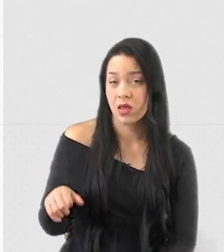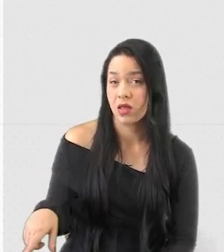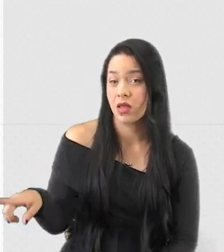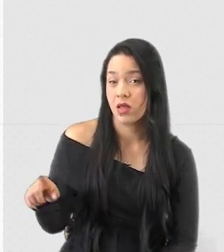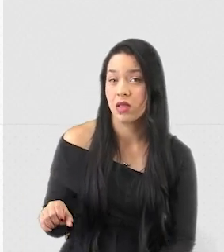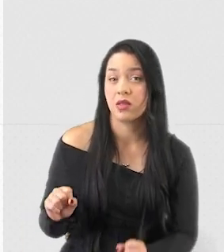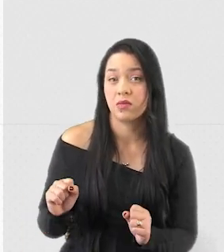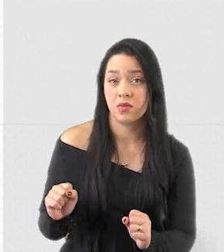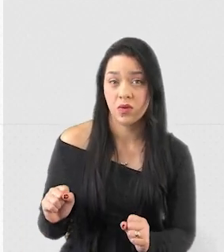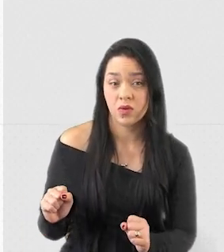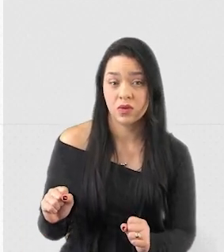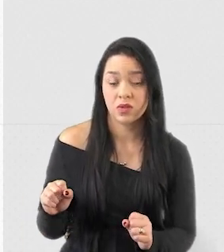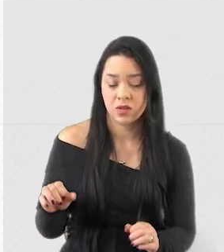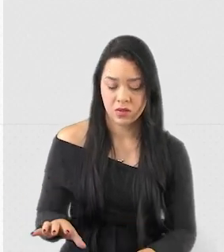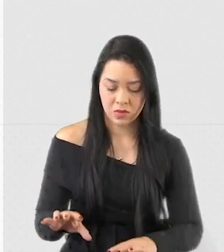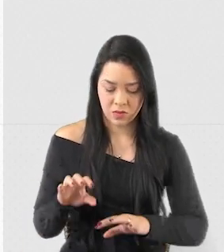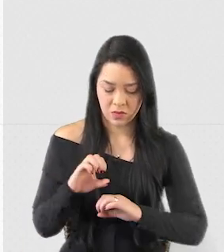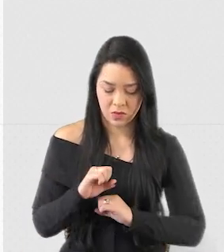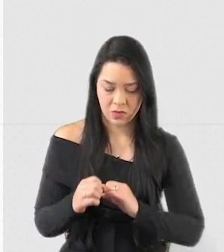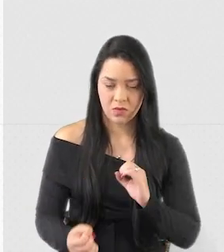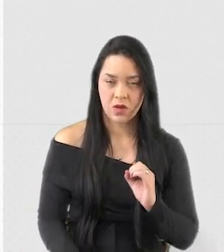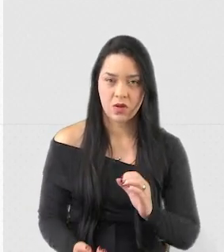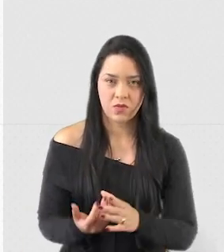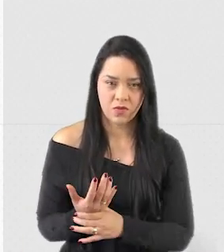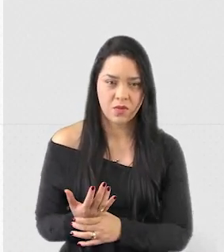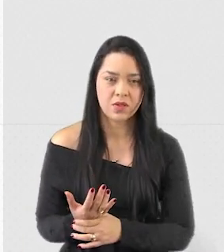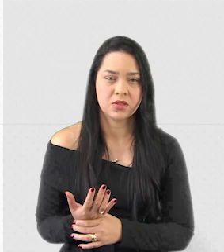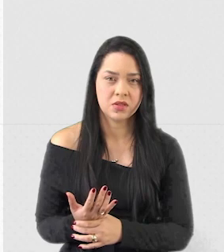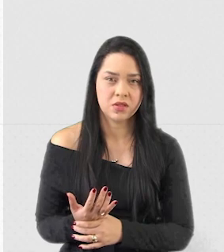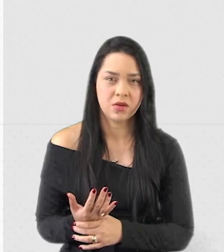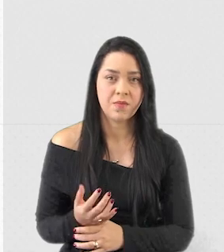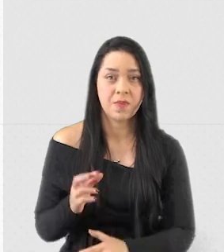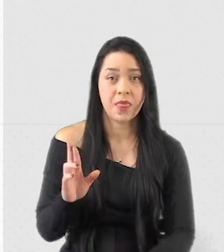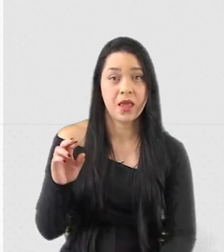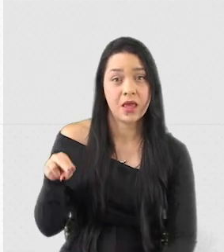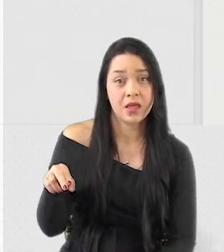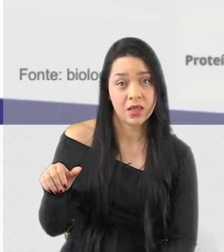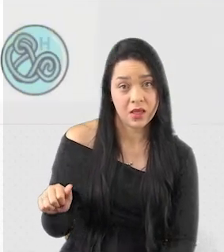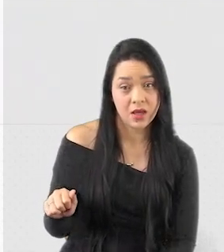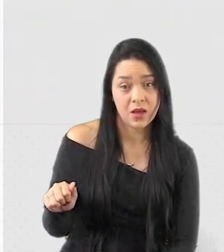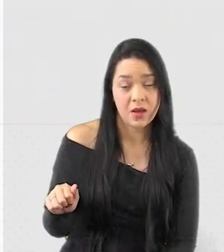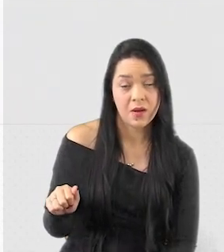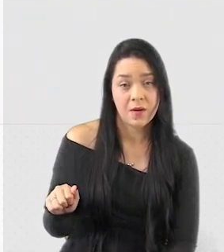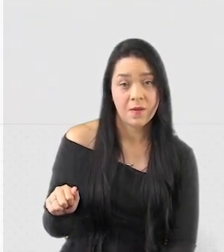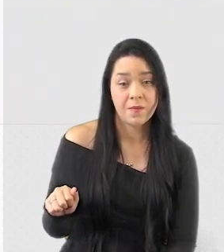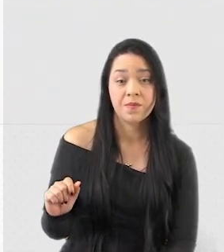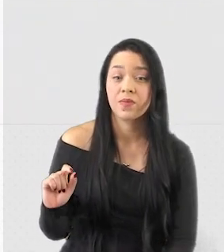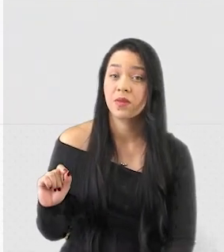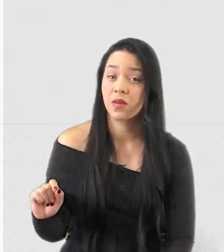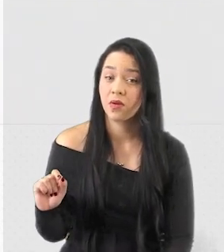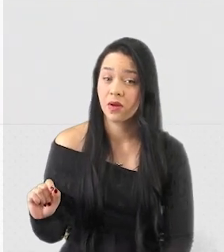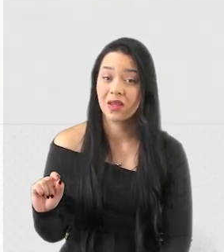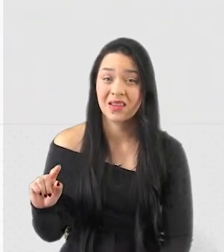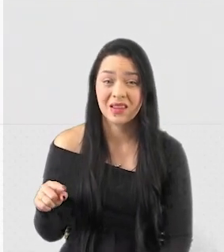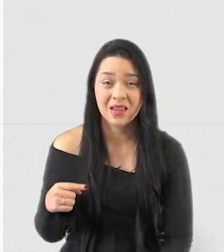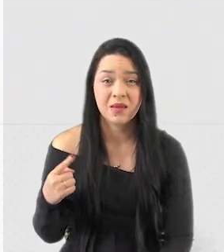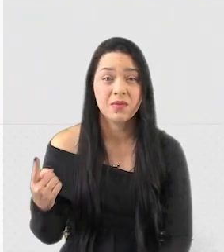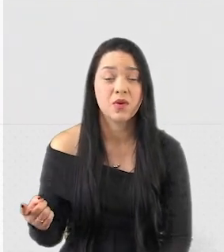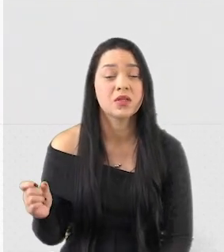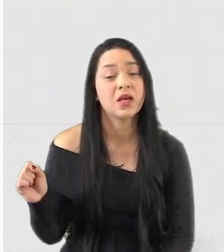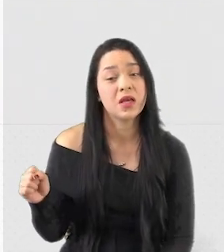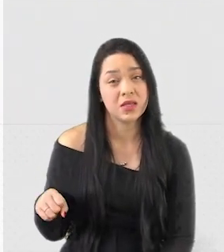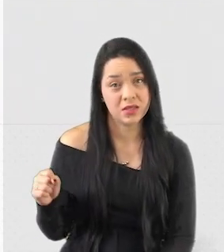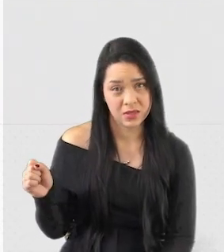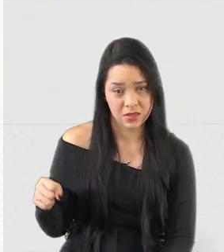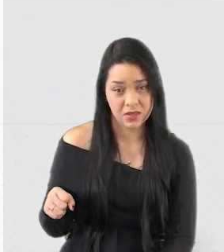então, incorporados para a formação desse RNA mensageiro, que posteriormente, aí sim, agora,